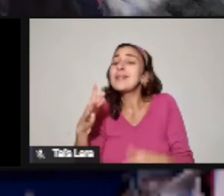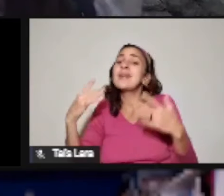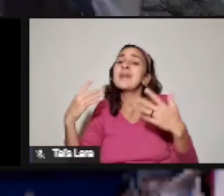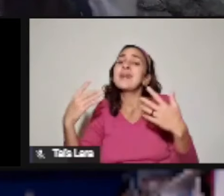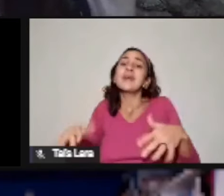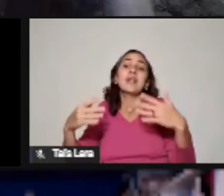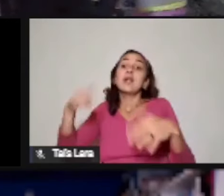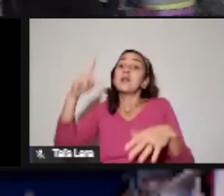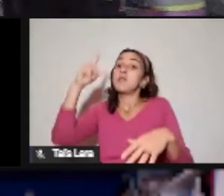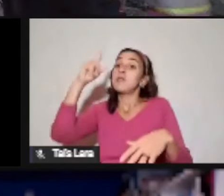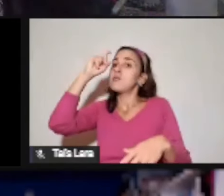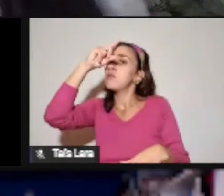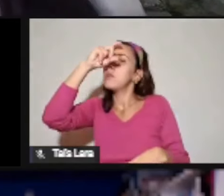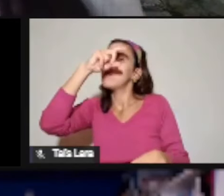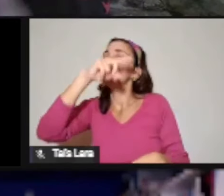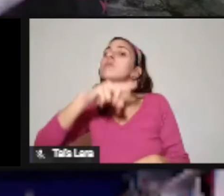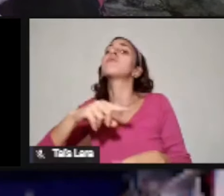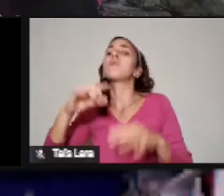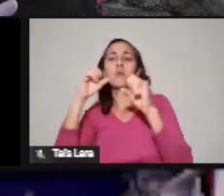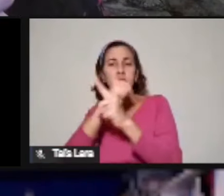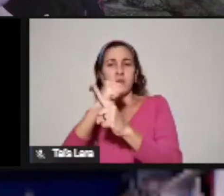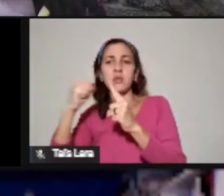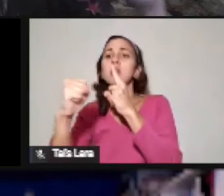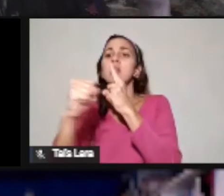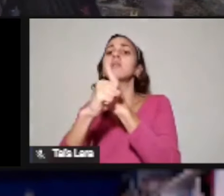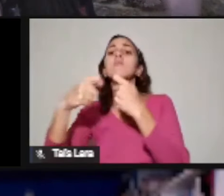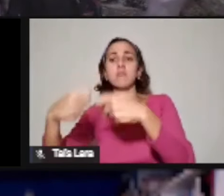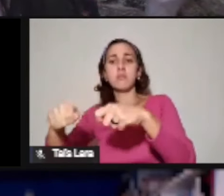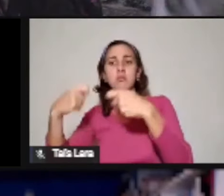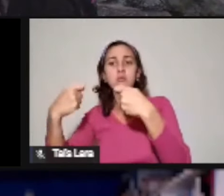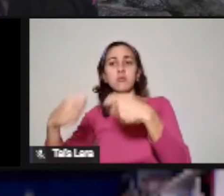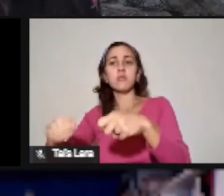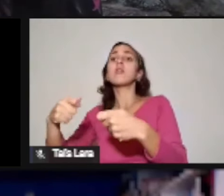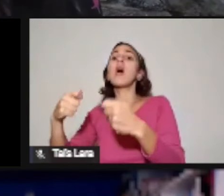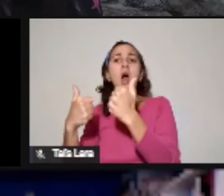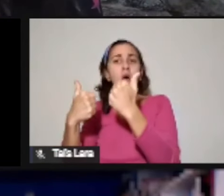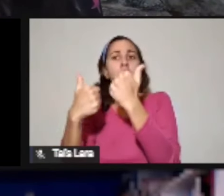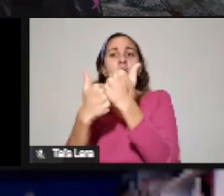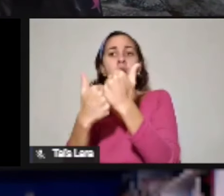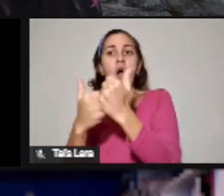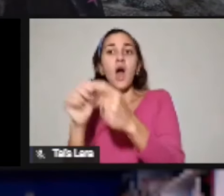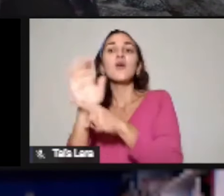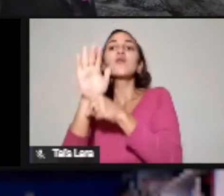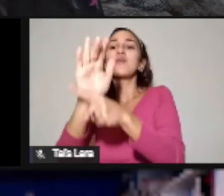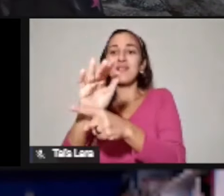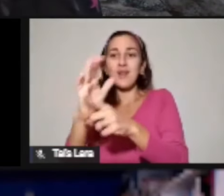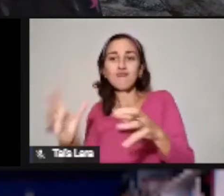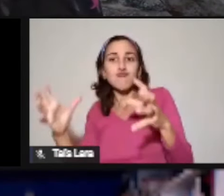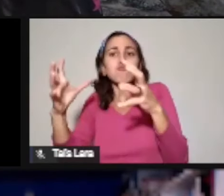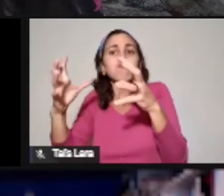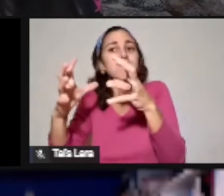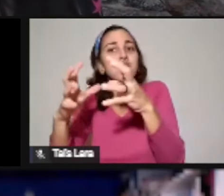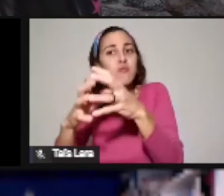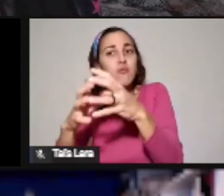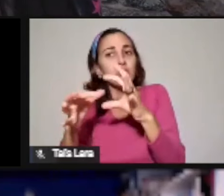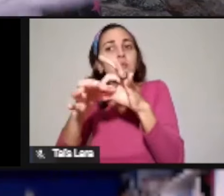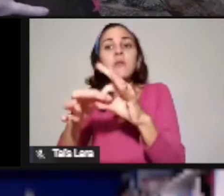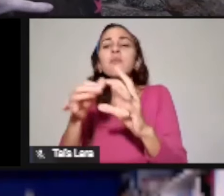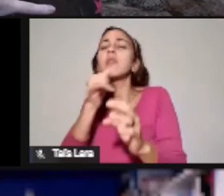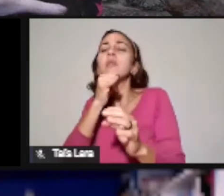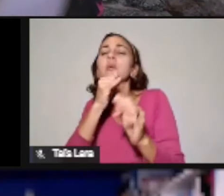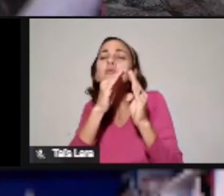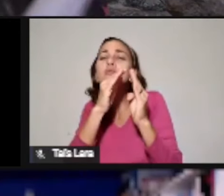esse dever, o Estado, a família e a sociedade. Nós temos que ser essa aldeia. Seja a gente como vizinho, você, Fafá, como